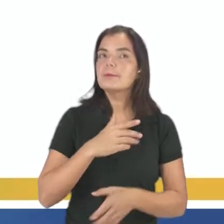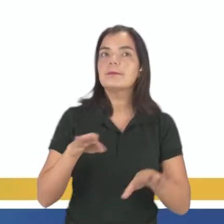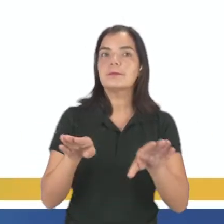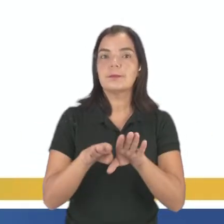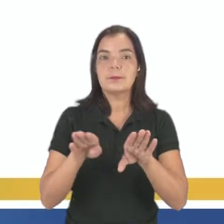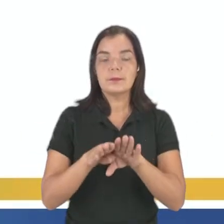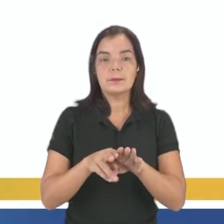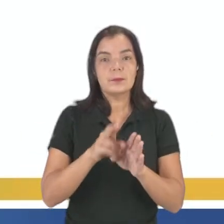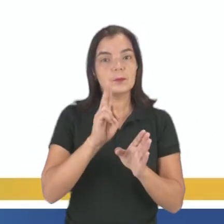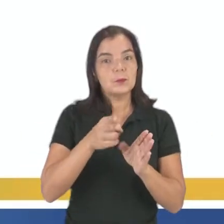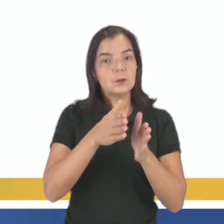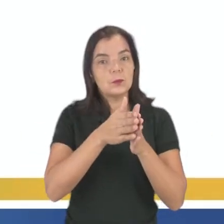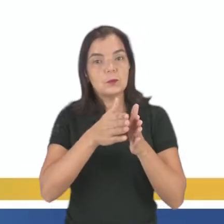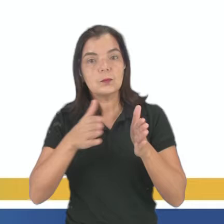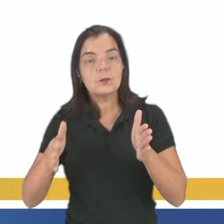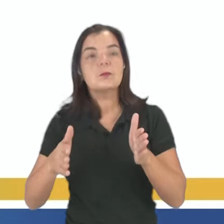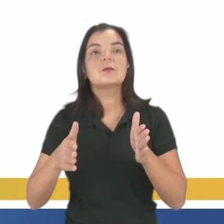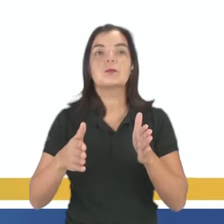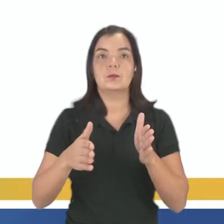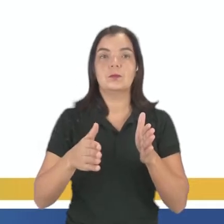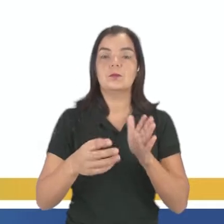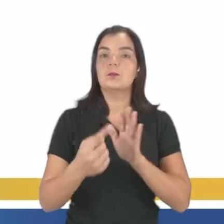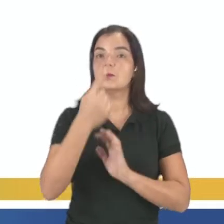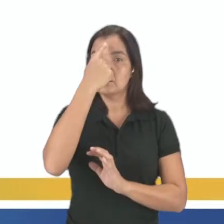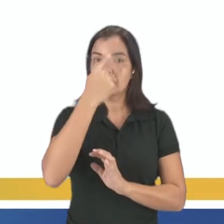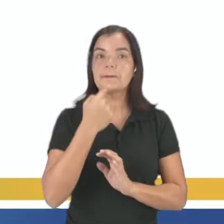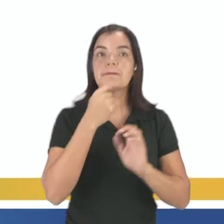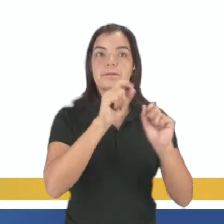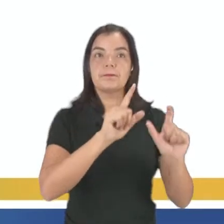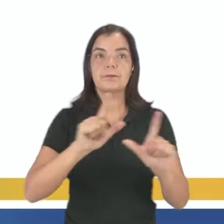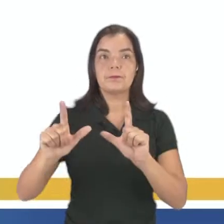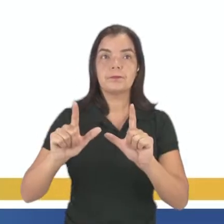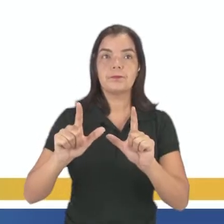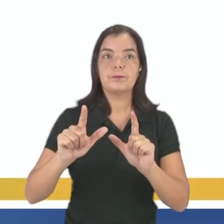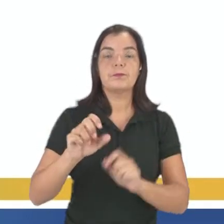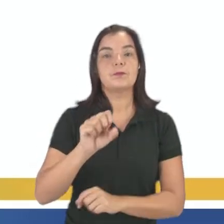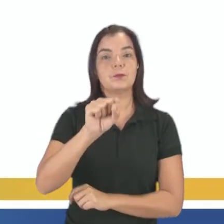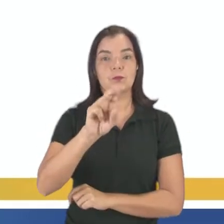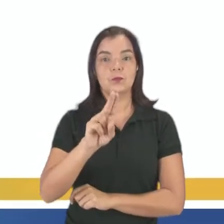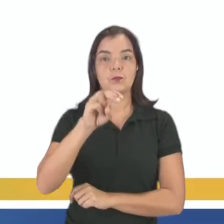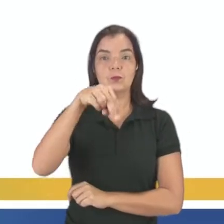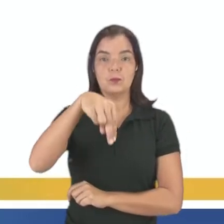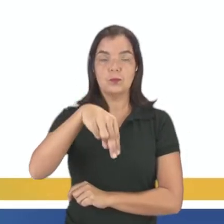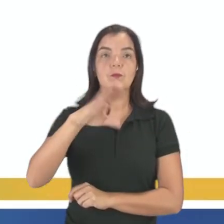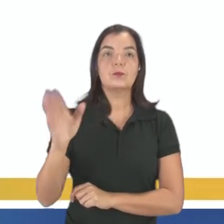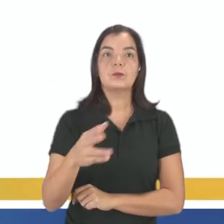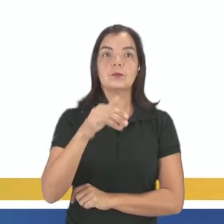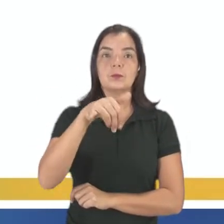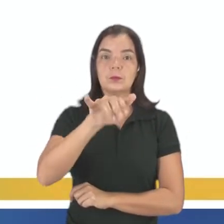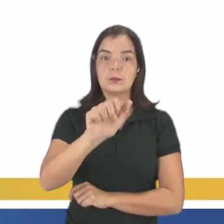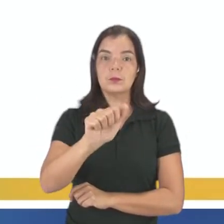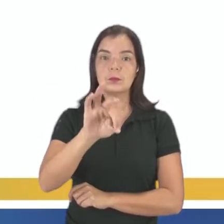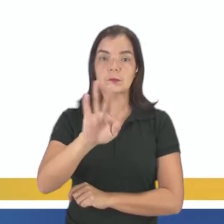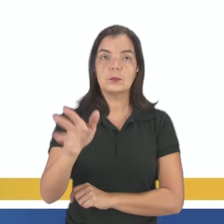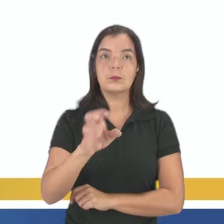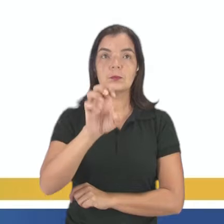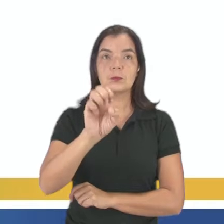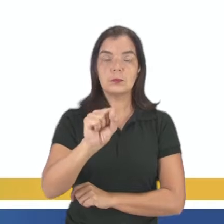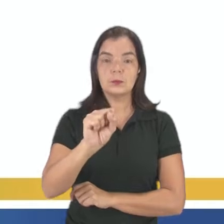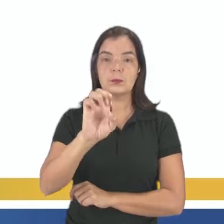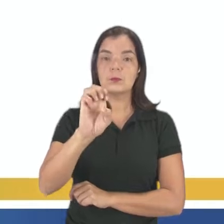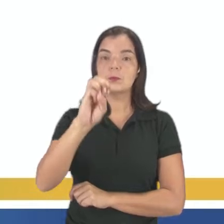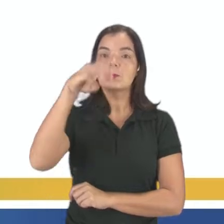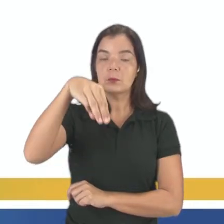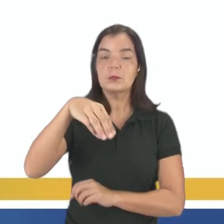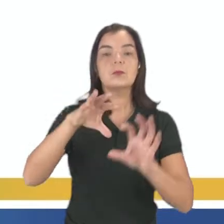aí nesse evento a figura de Sun Yat-sen, né? Que ele vai aí fazer essa proclamação,